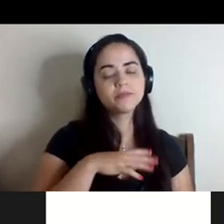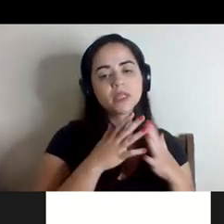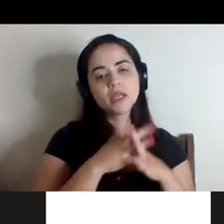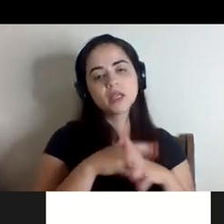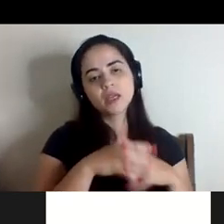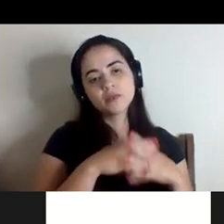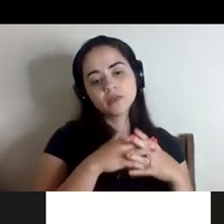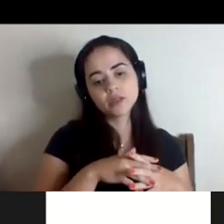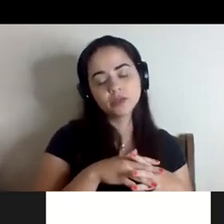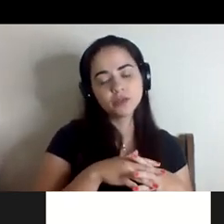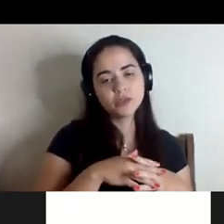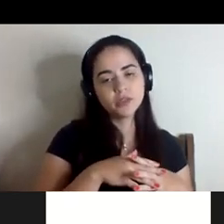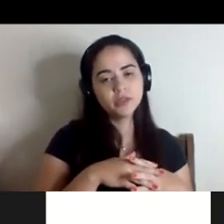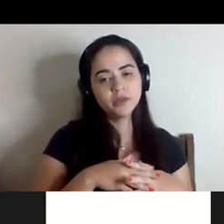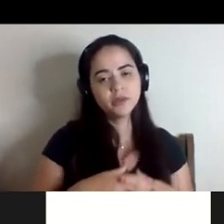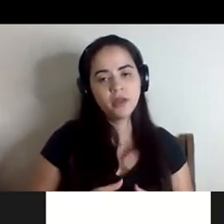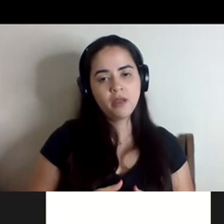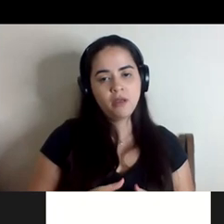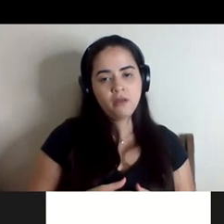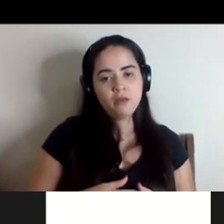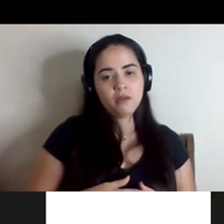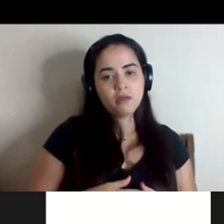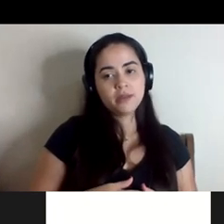refletindo aí sobre a questão